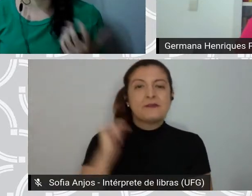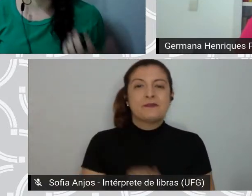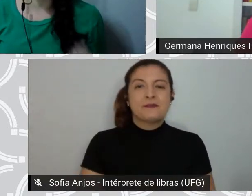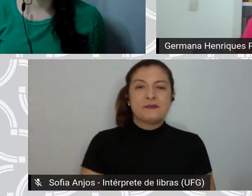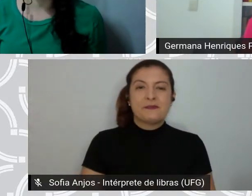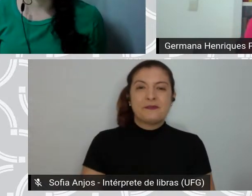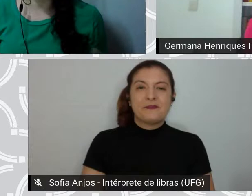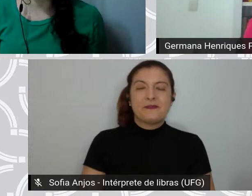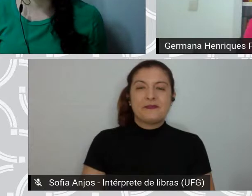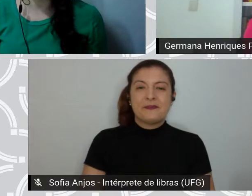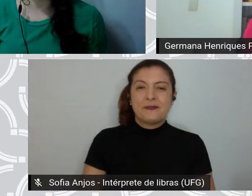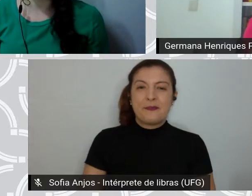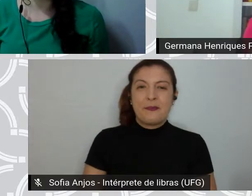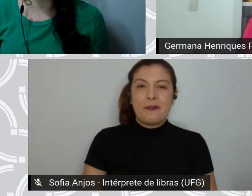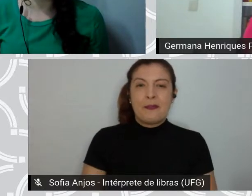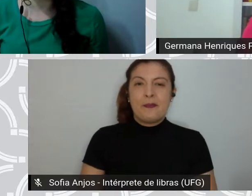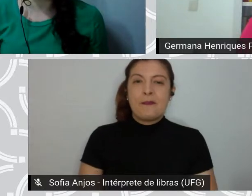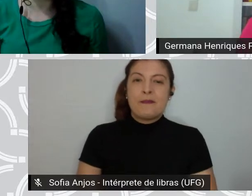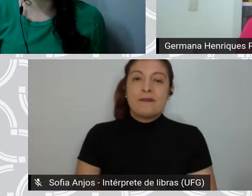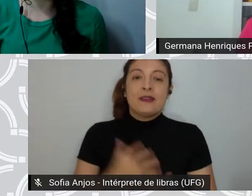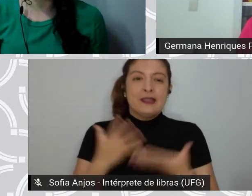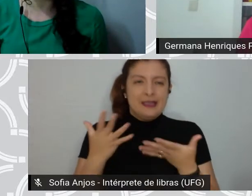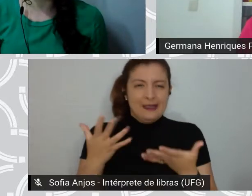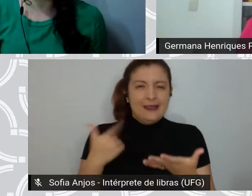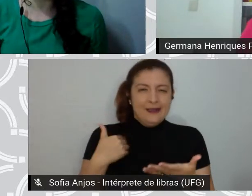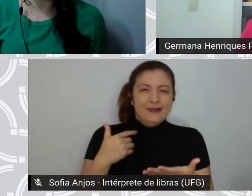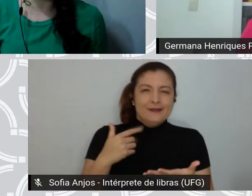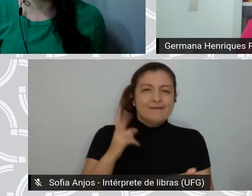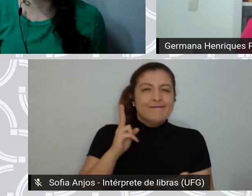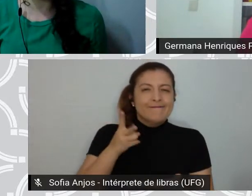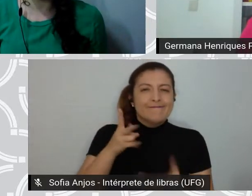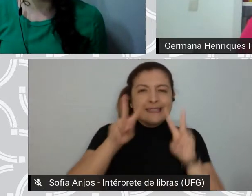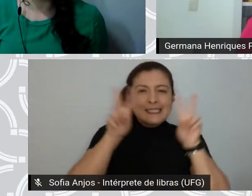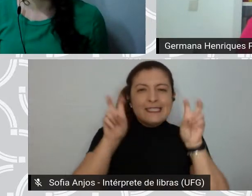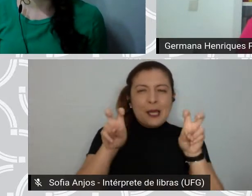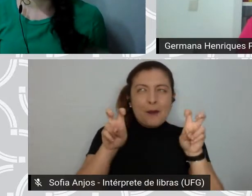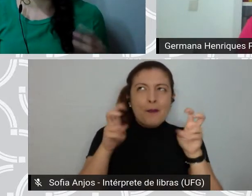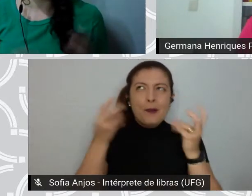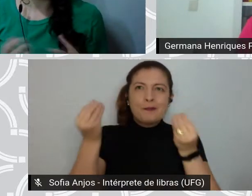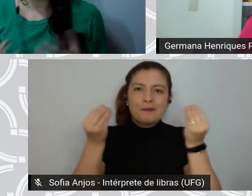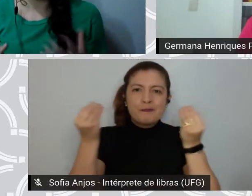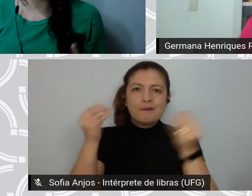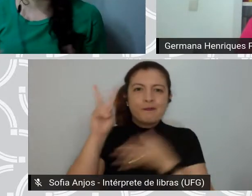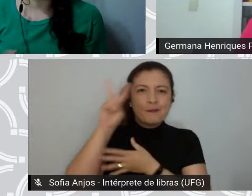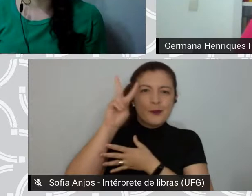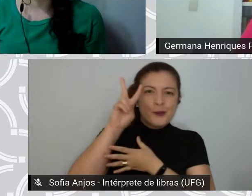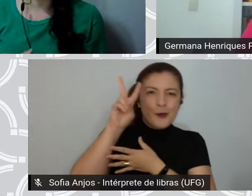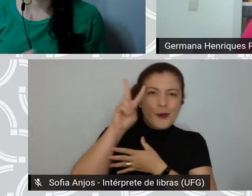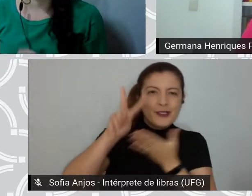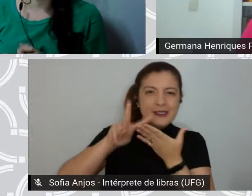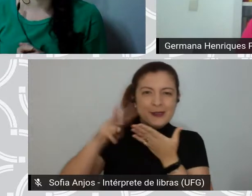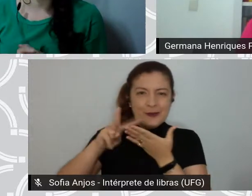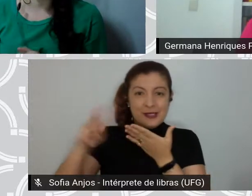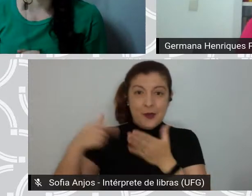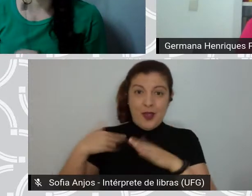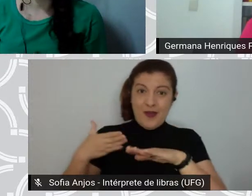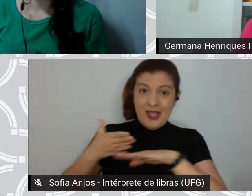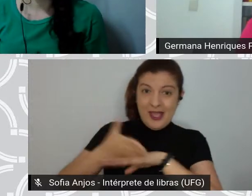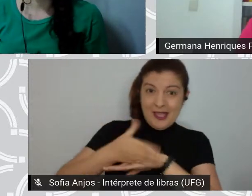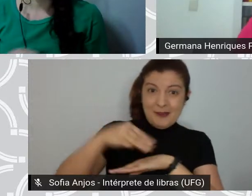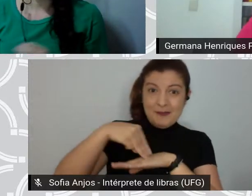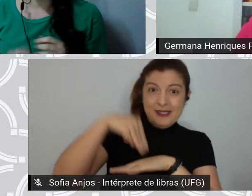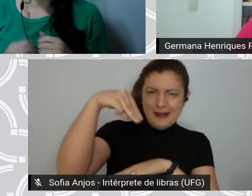falar sobre história da tradução desde 2011, né, quando eu entrei no mestrado. Então, e desde 2012 com os